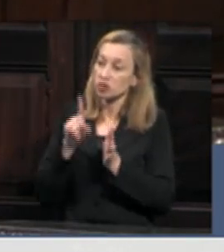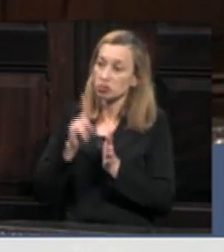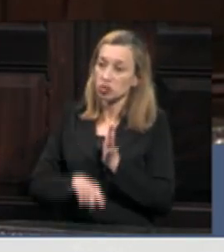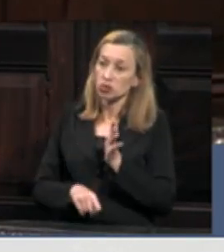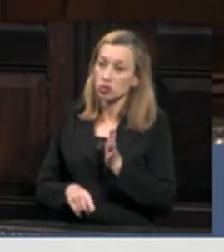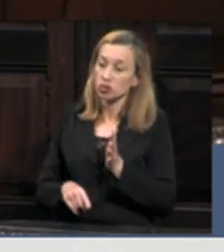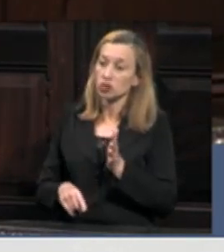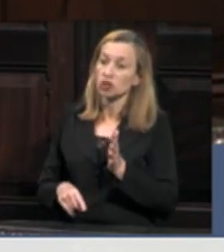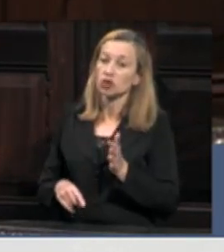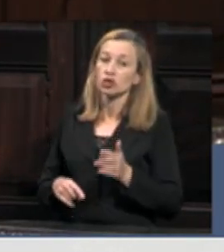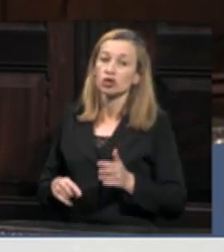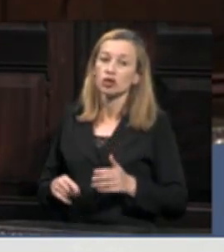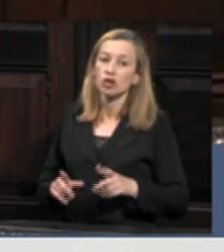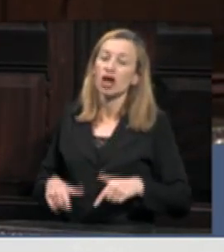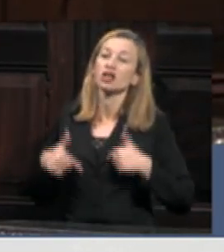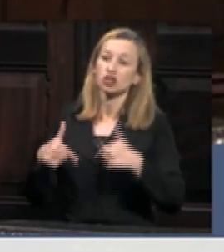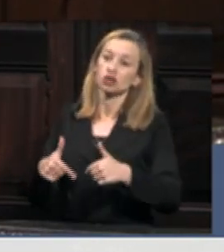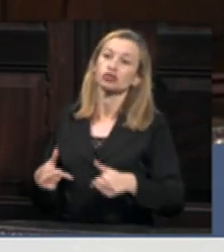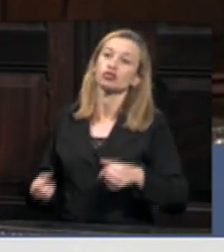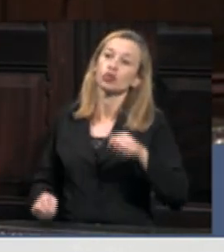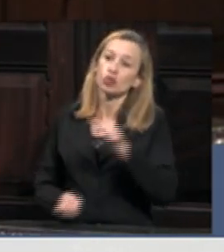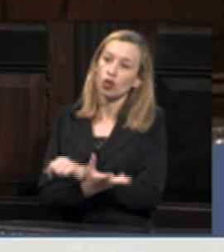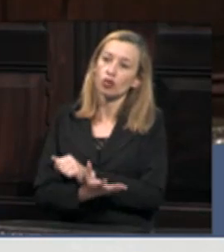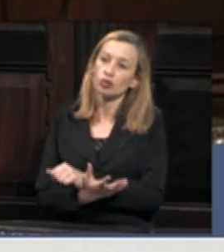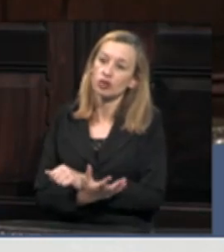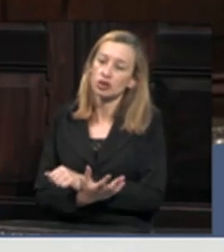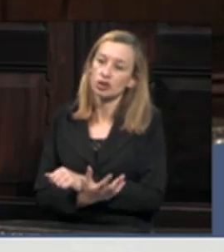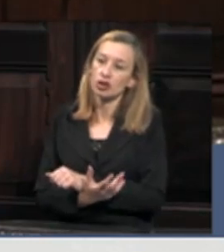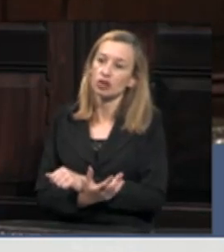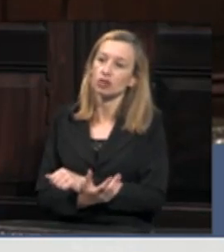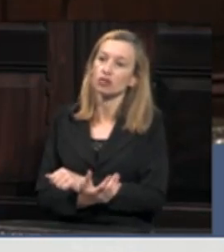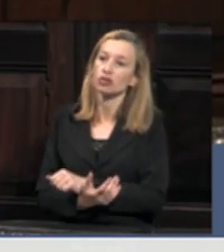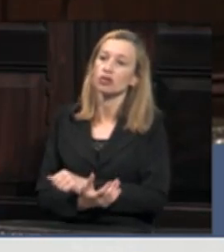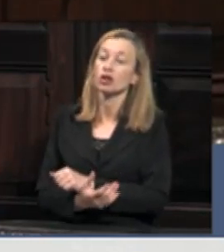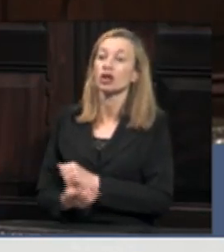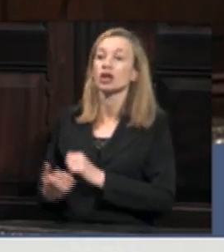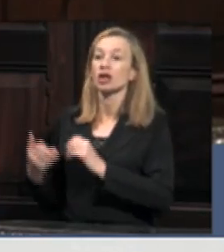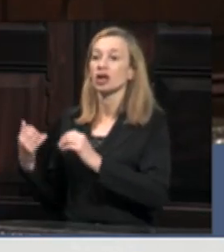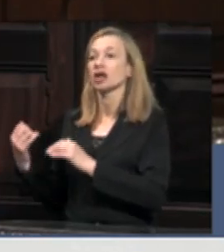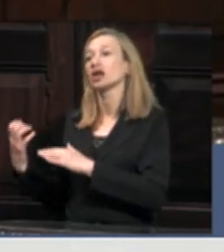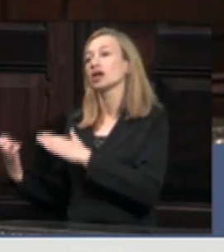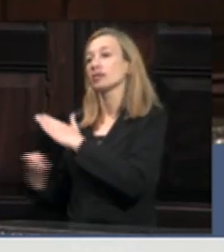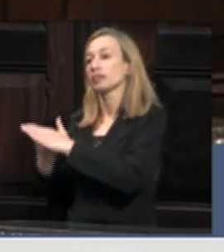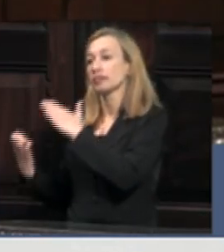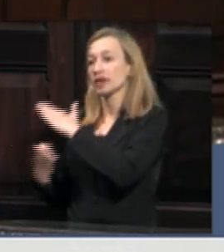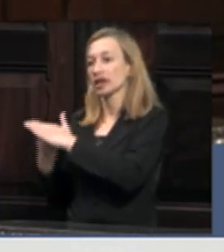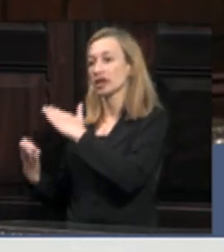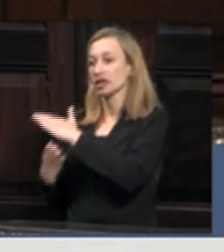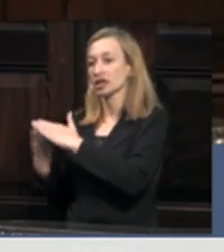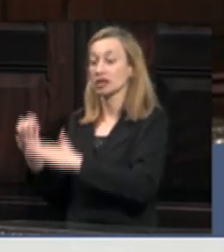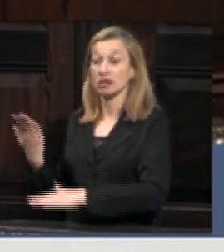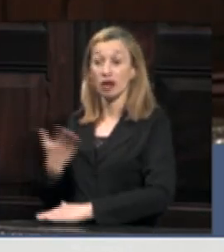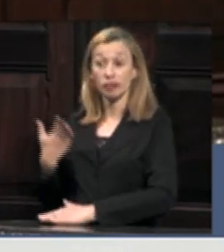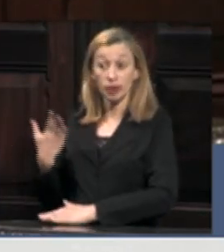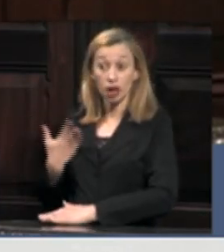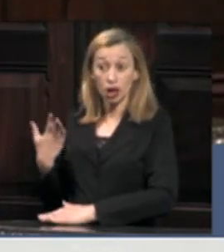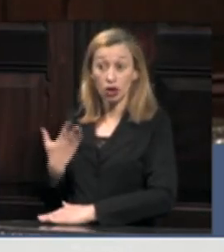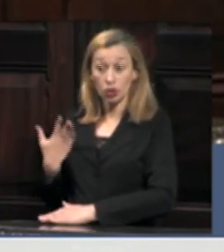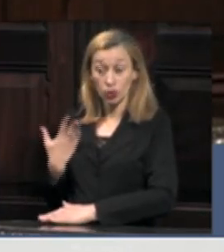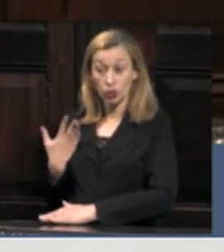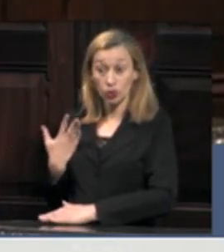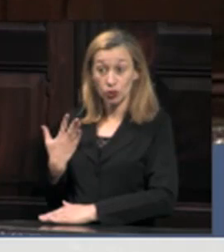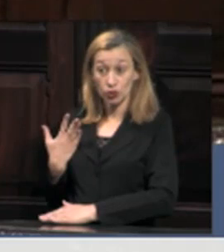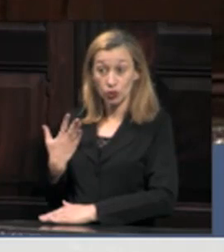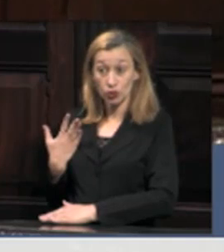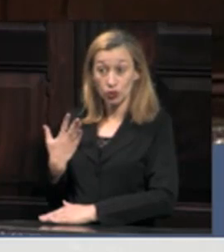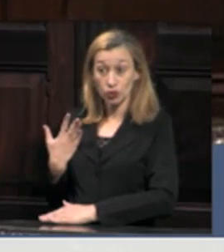com esquemas de corrupção e favorecimentos de empresas sócias ou amigas desse grupo que estava